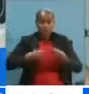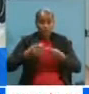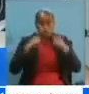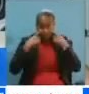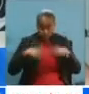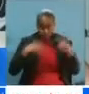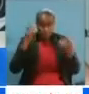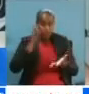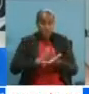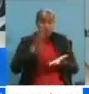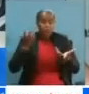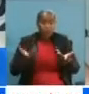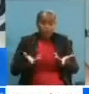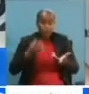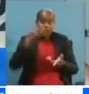pública, apenas para